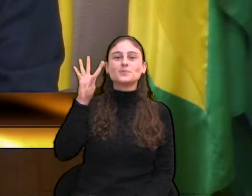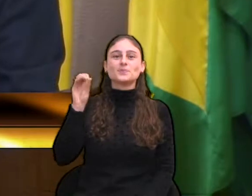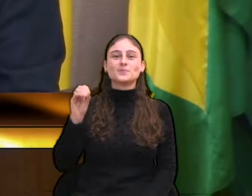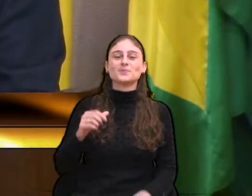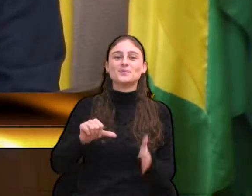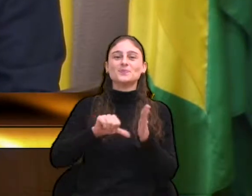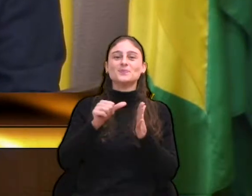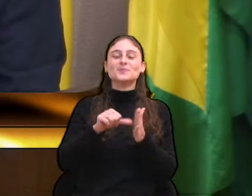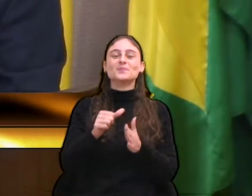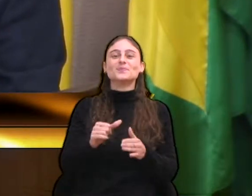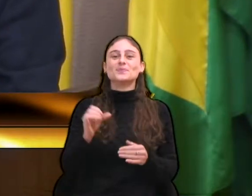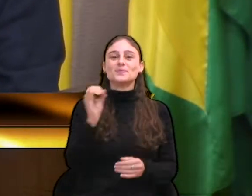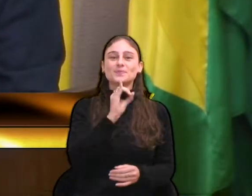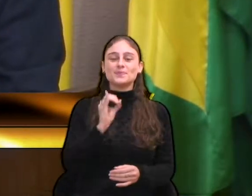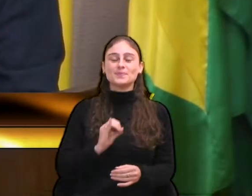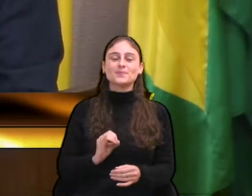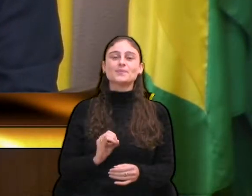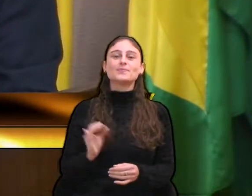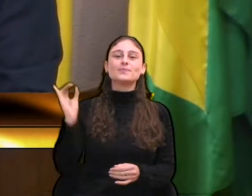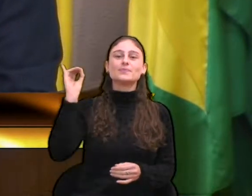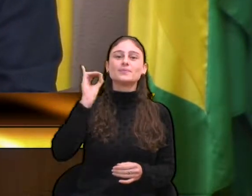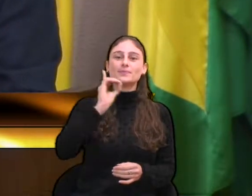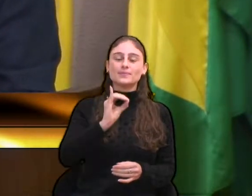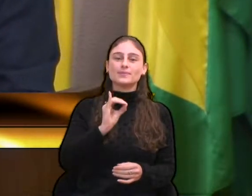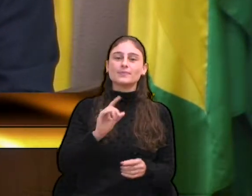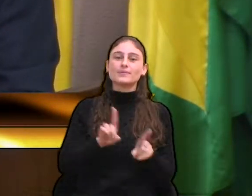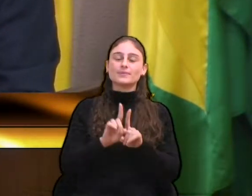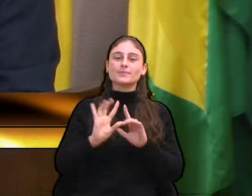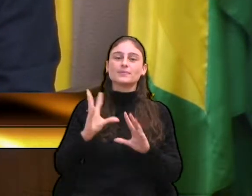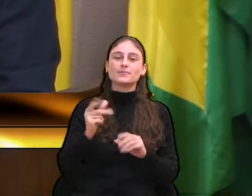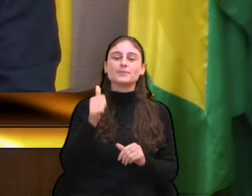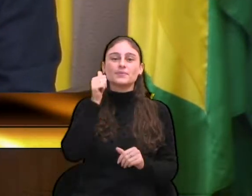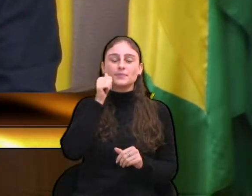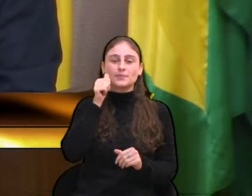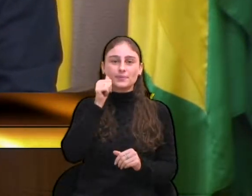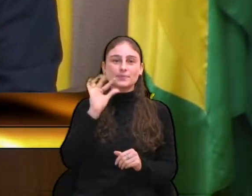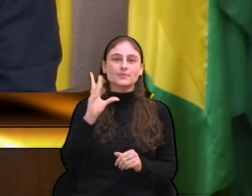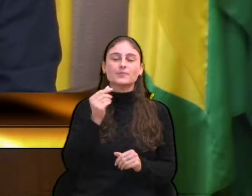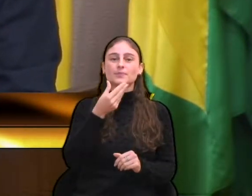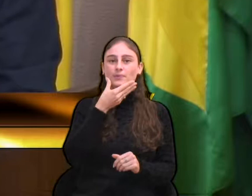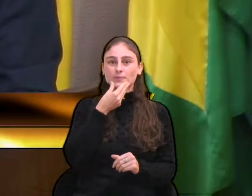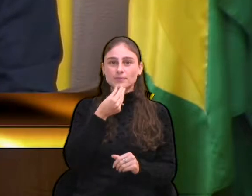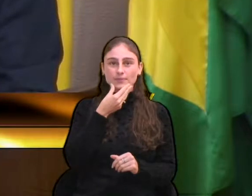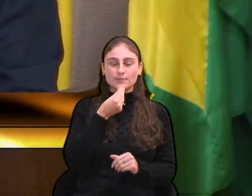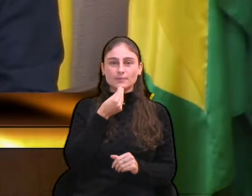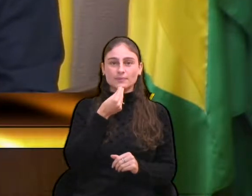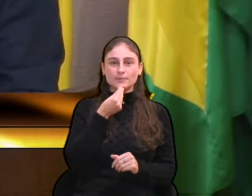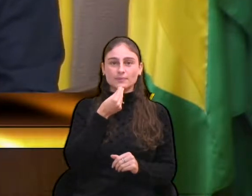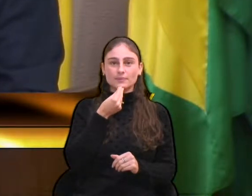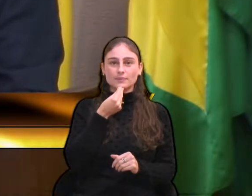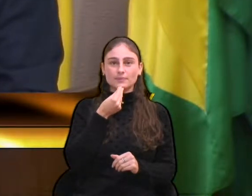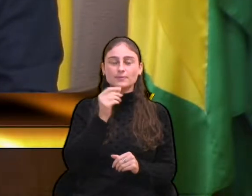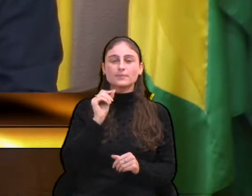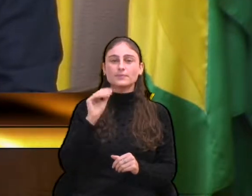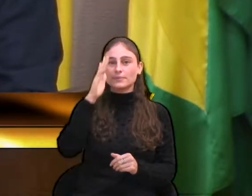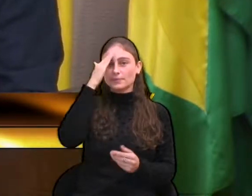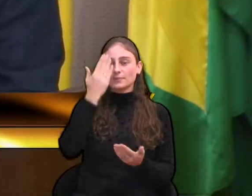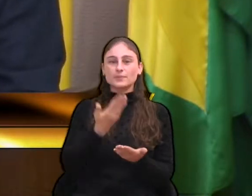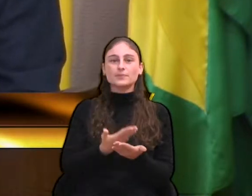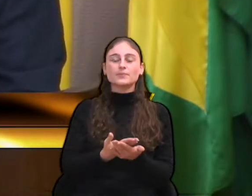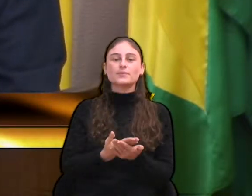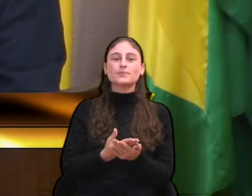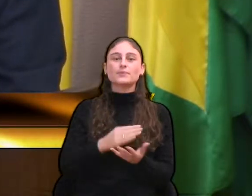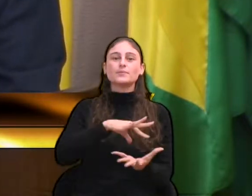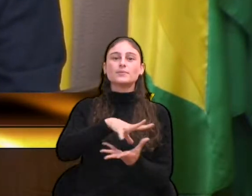italianos, rendemos uma homenagem a todas as mulheres e a todos os homens que acreditaram